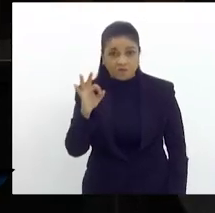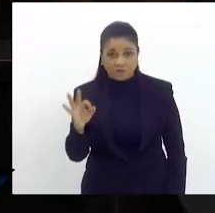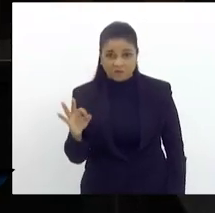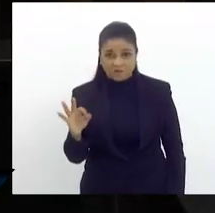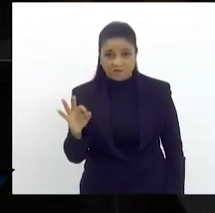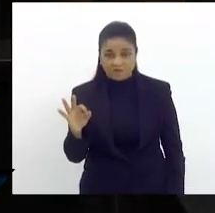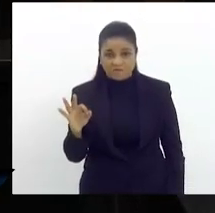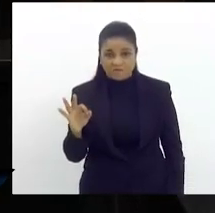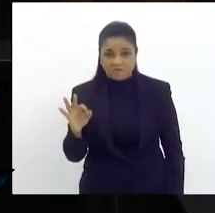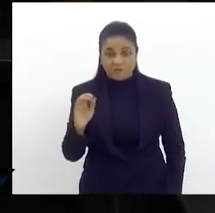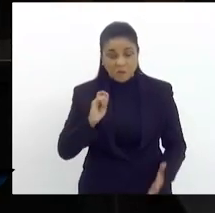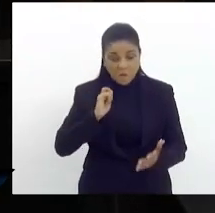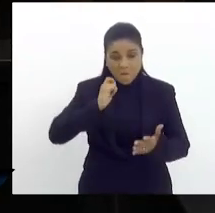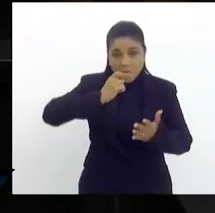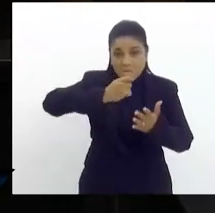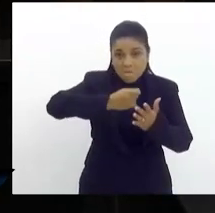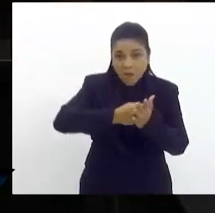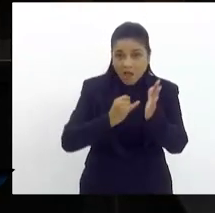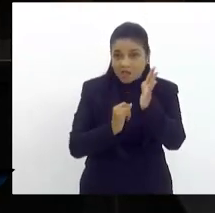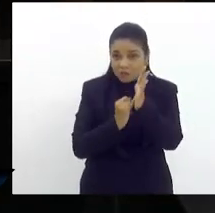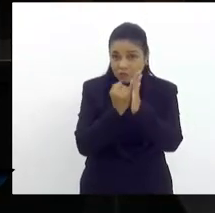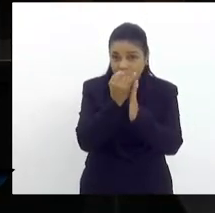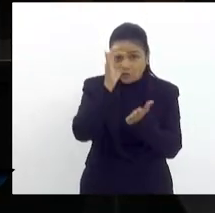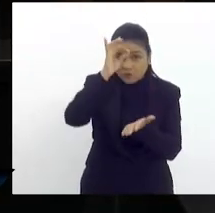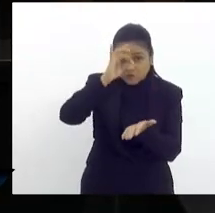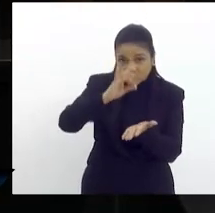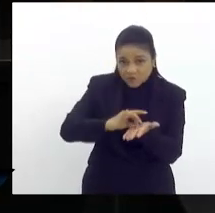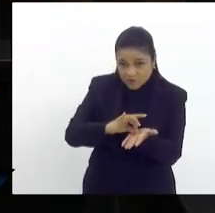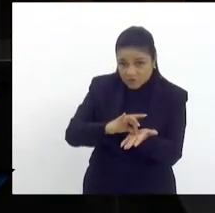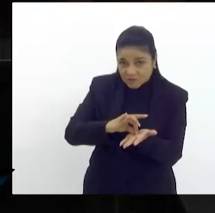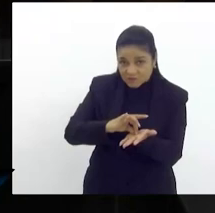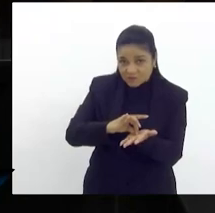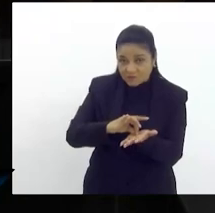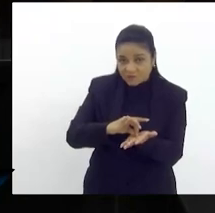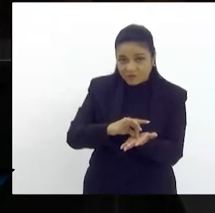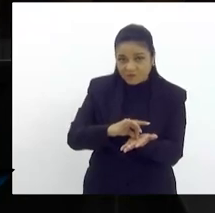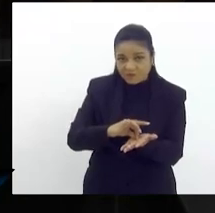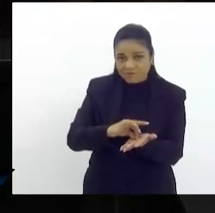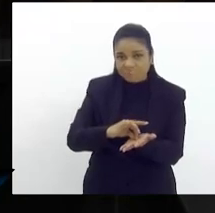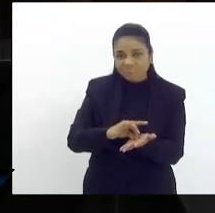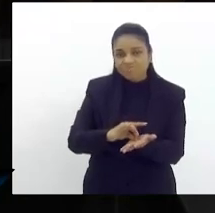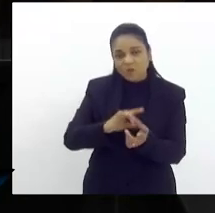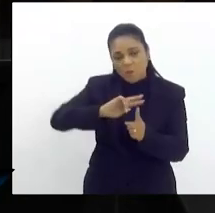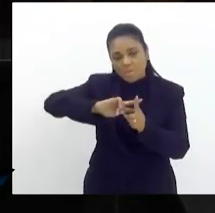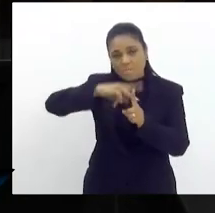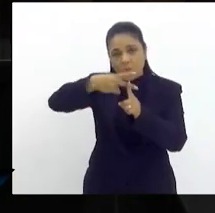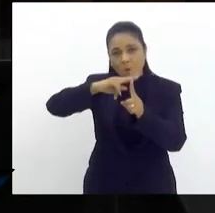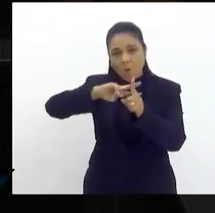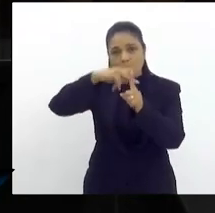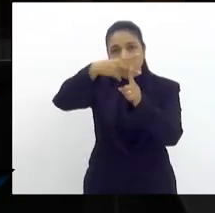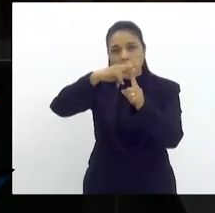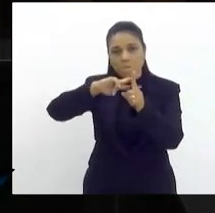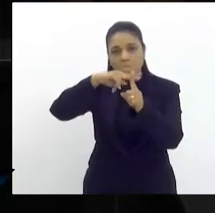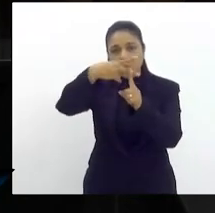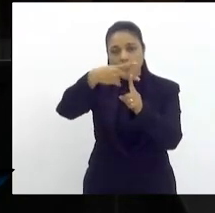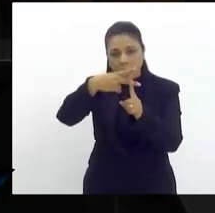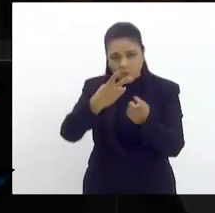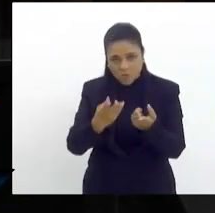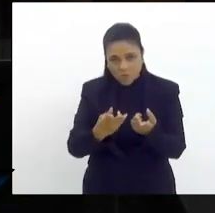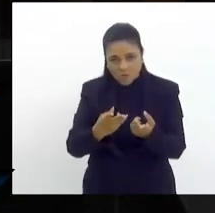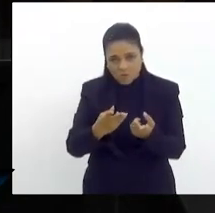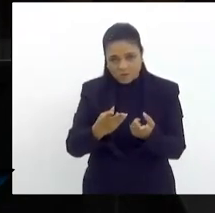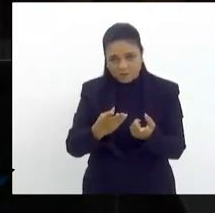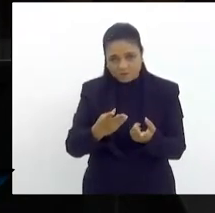A gente paga de juros real praticamente duas vezes e meia o crescimento